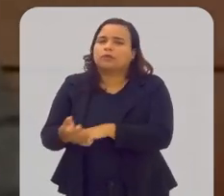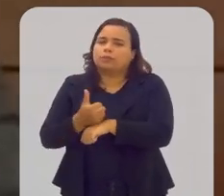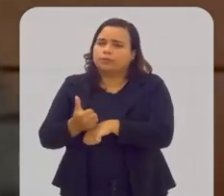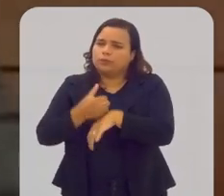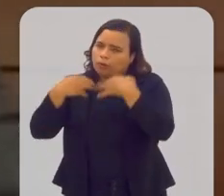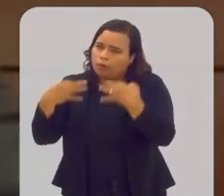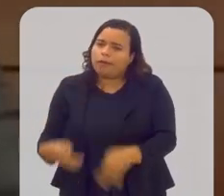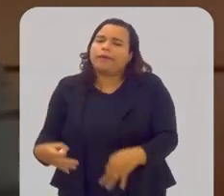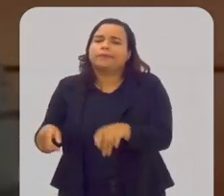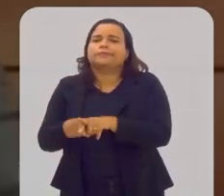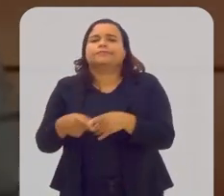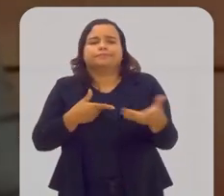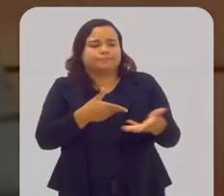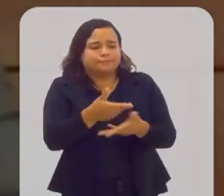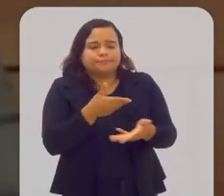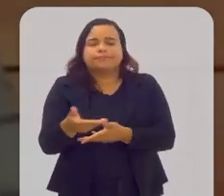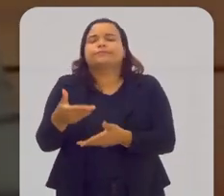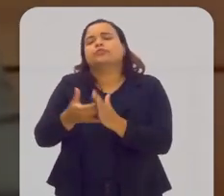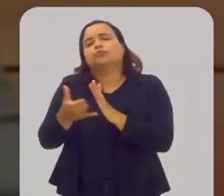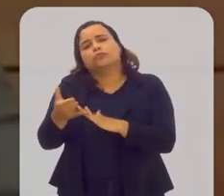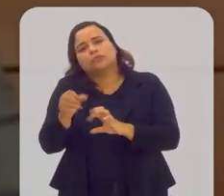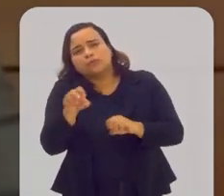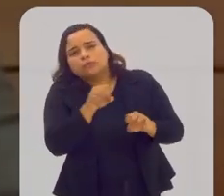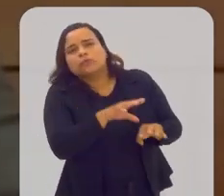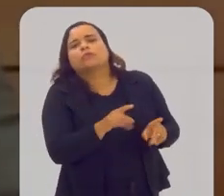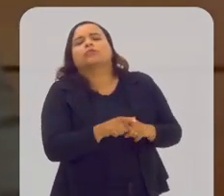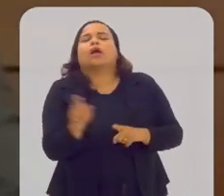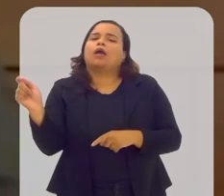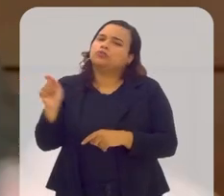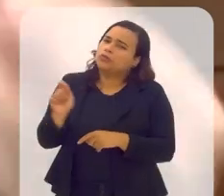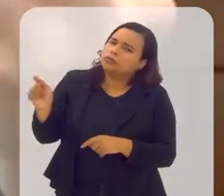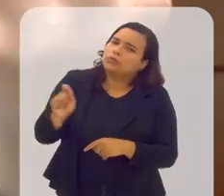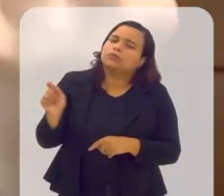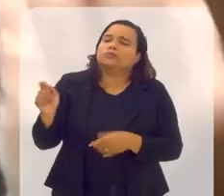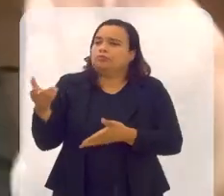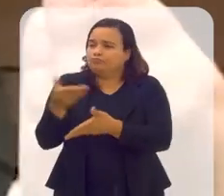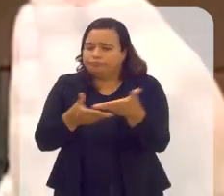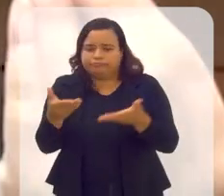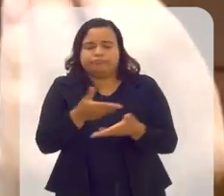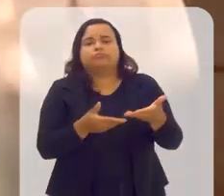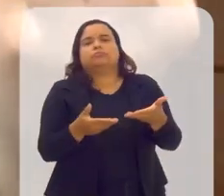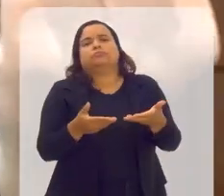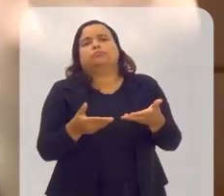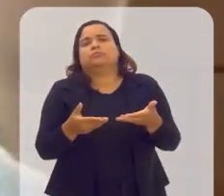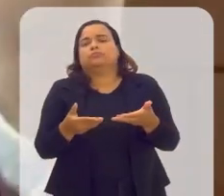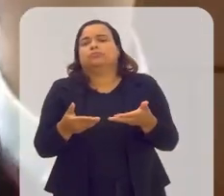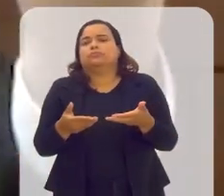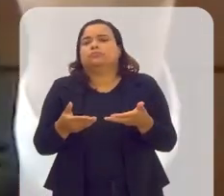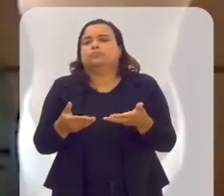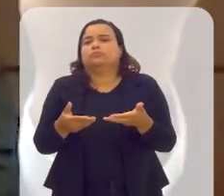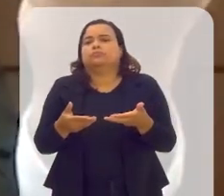profissionais qualificados, dialogando com as instituições de ensino, dialogando com as associações,